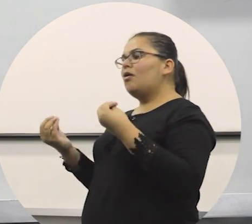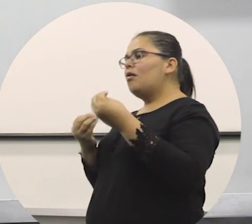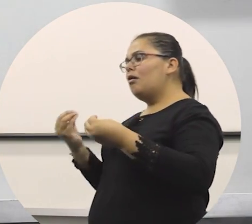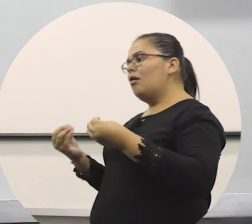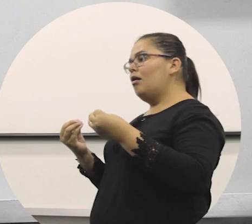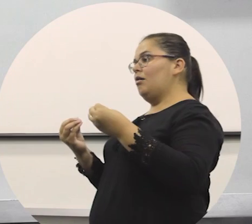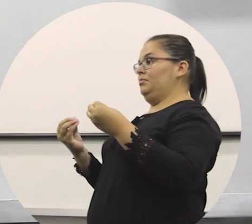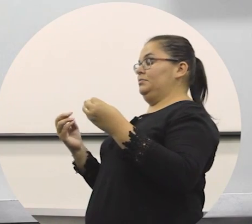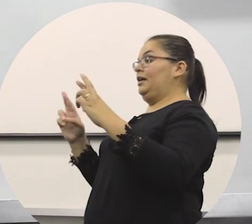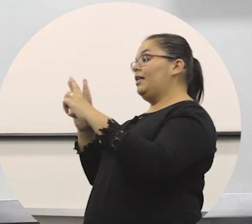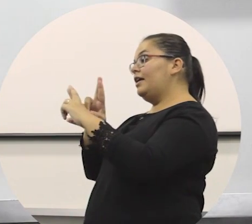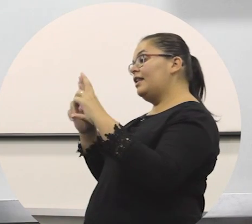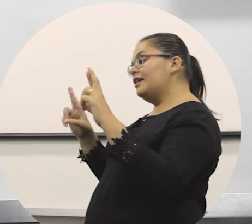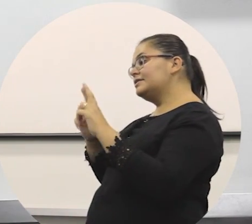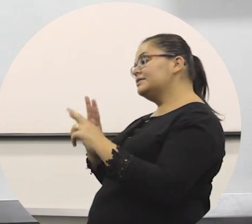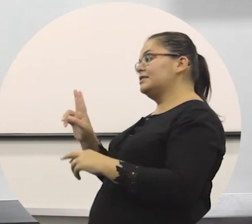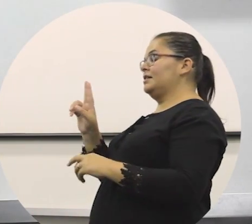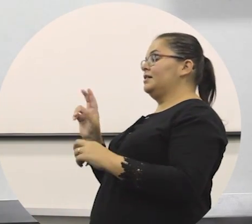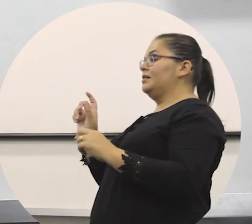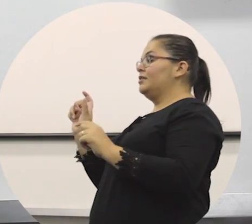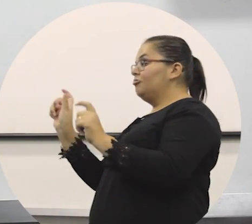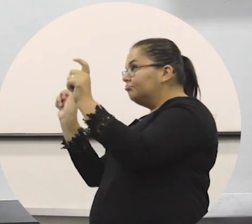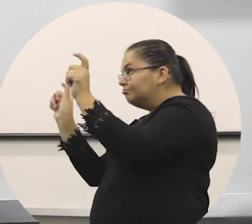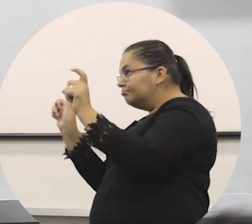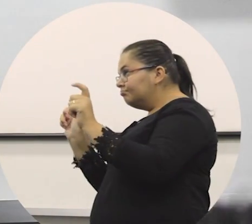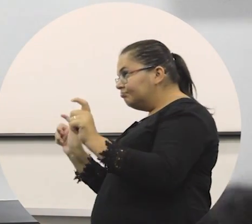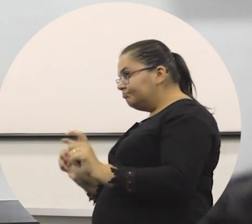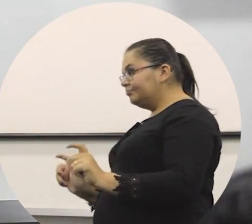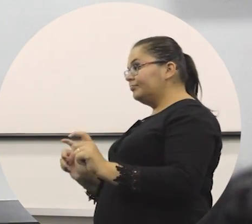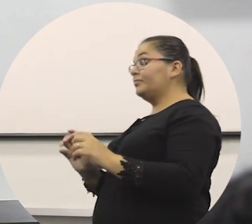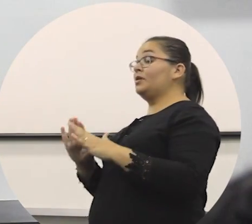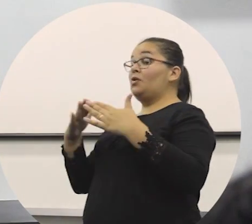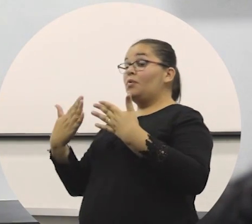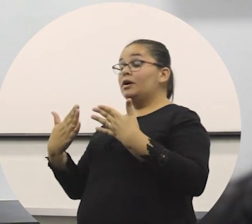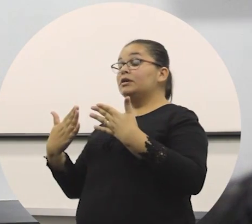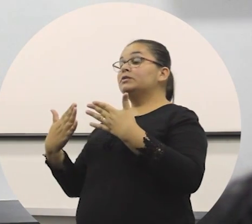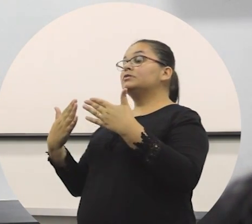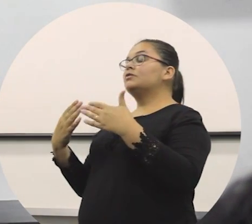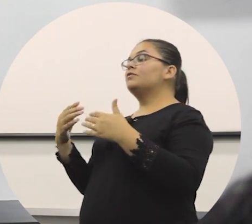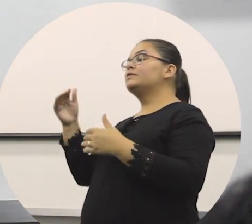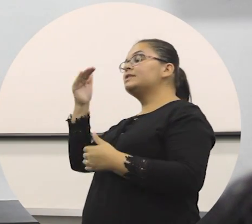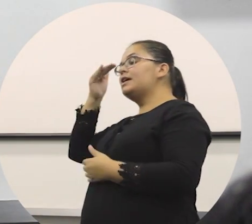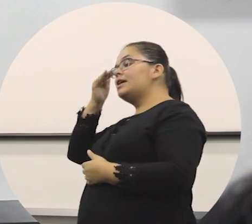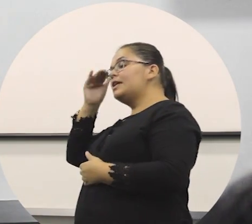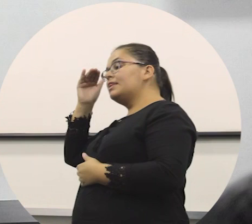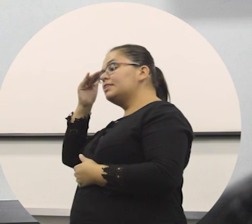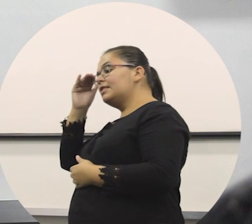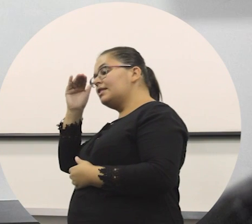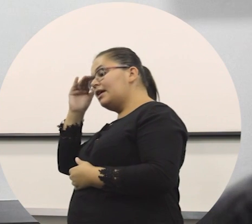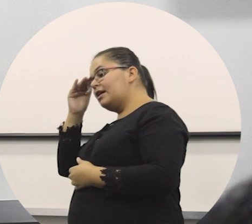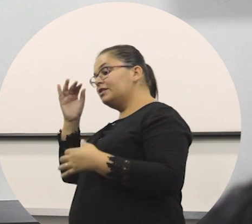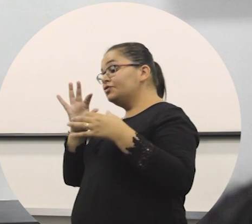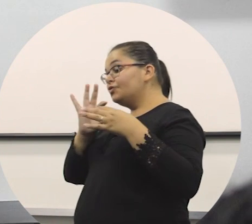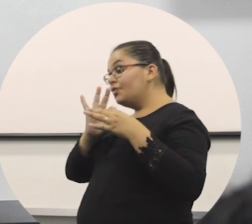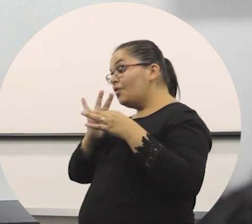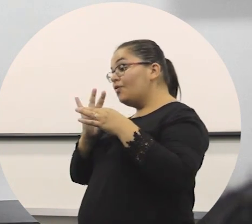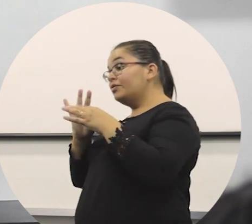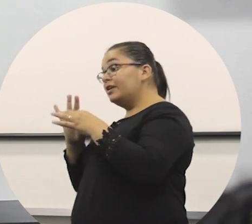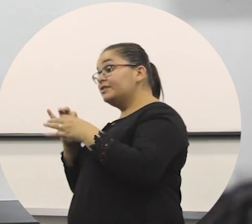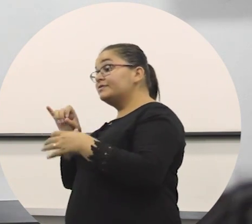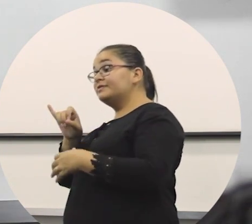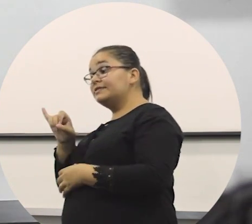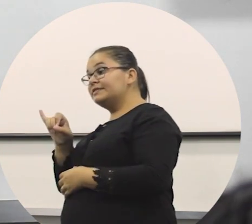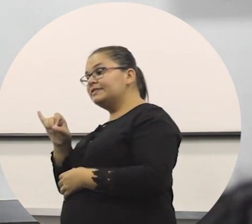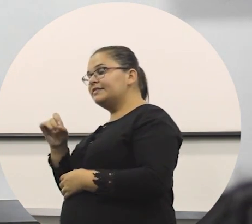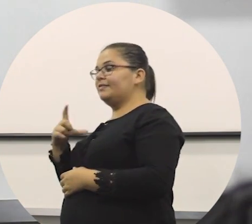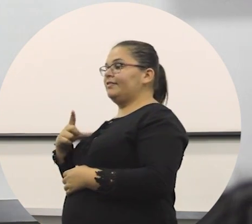que, independente da língua, né? Quando você faz esse processo, você só tem a compreensão dentro de um contexto se você